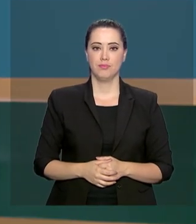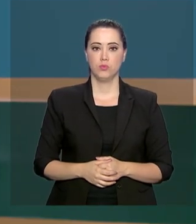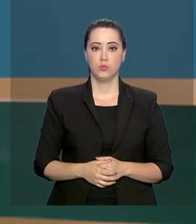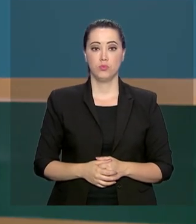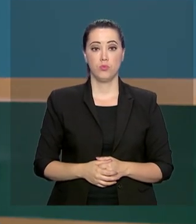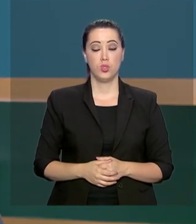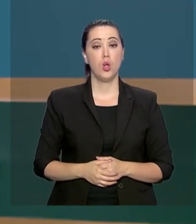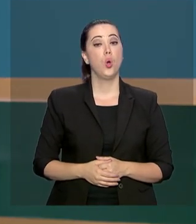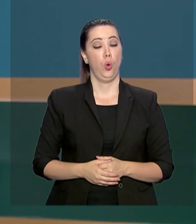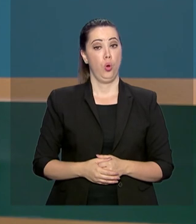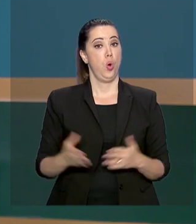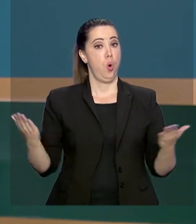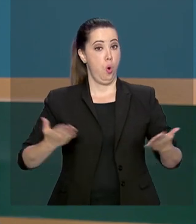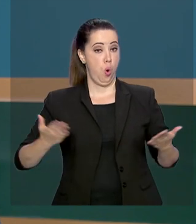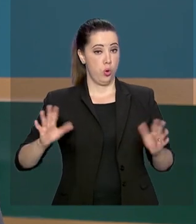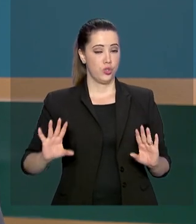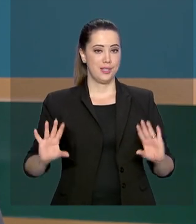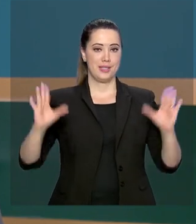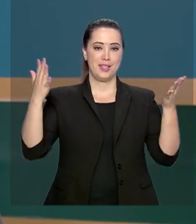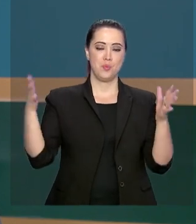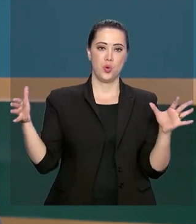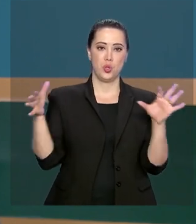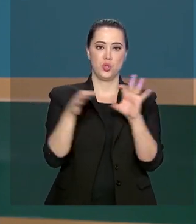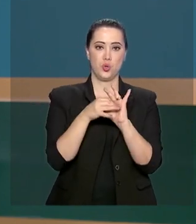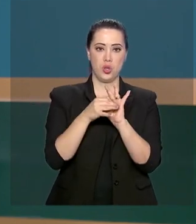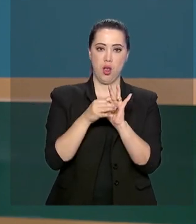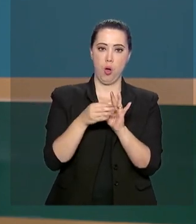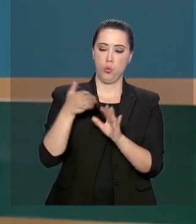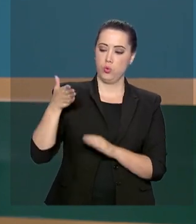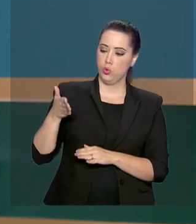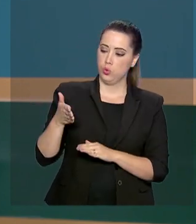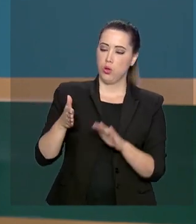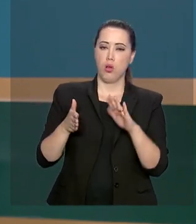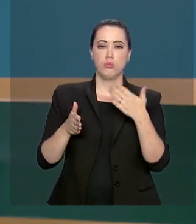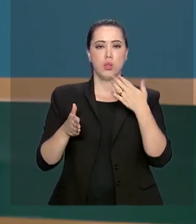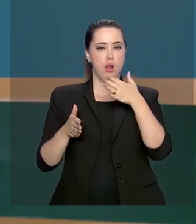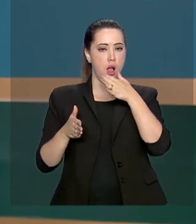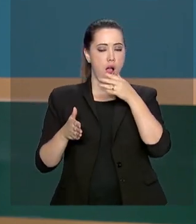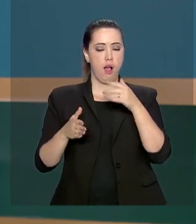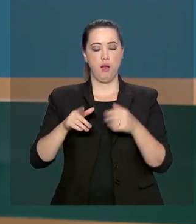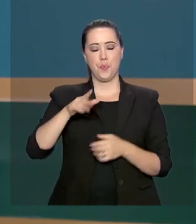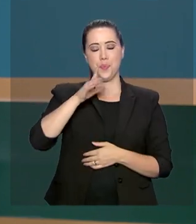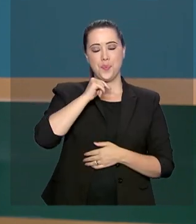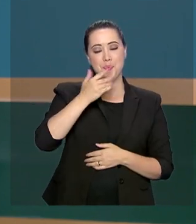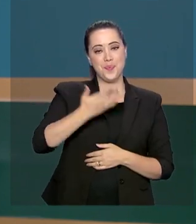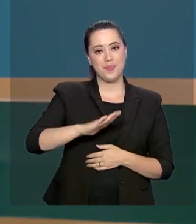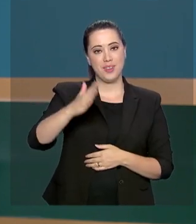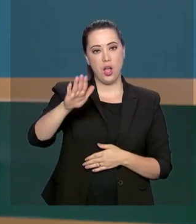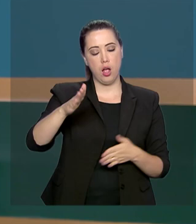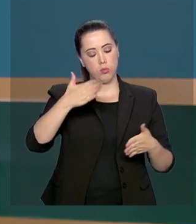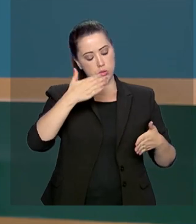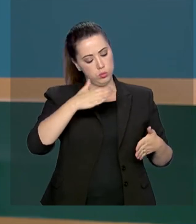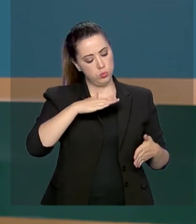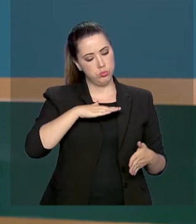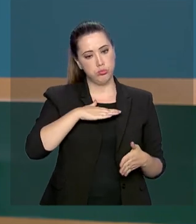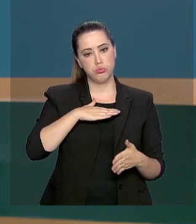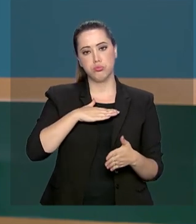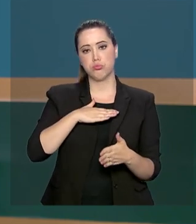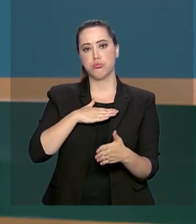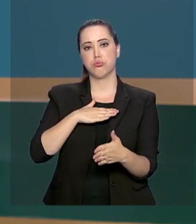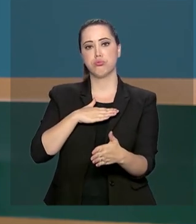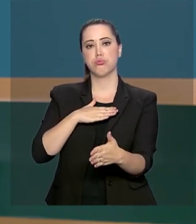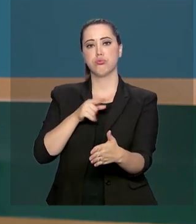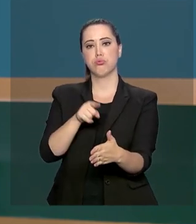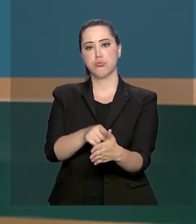Aconteceu hoje a cerimônia de integração do submarino Maitá. Esse é o segundo de quatro submarinos convencionais